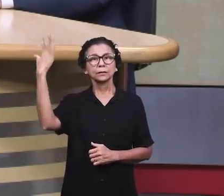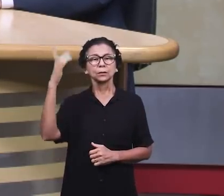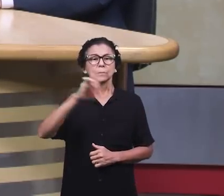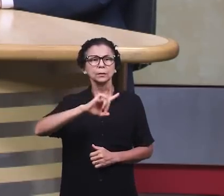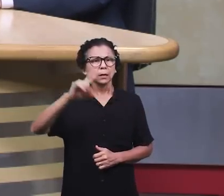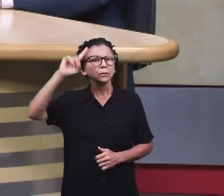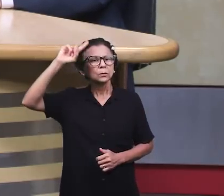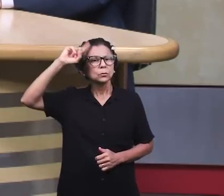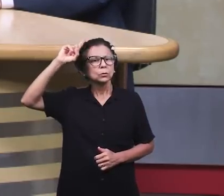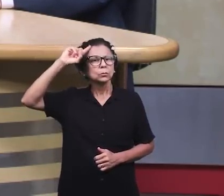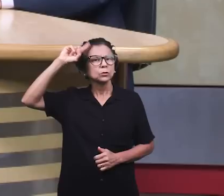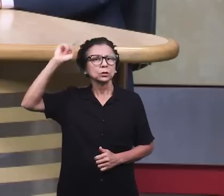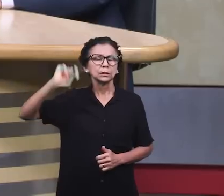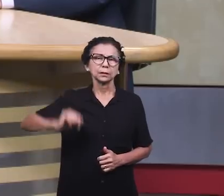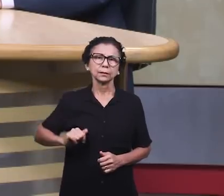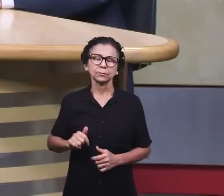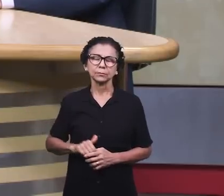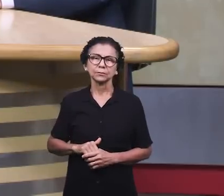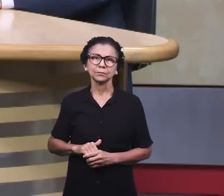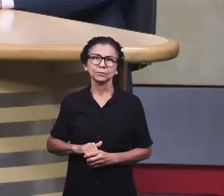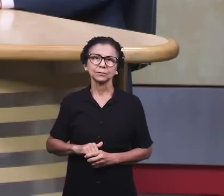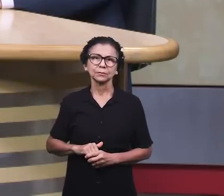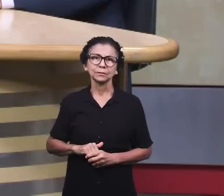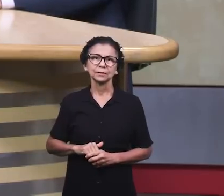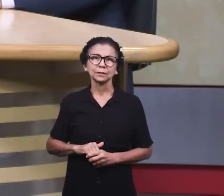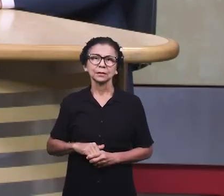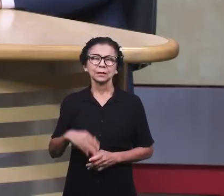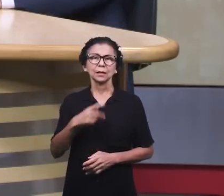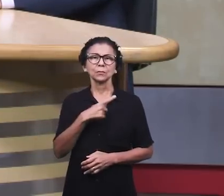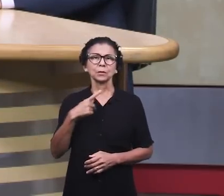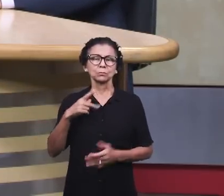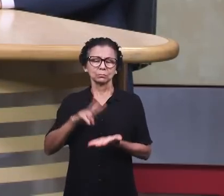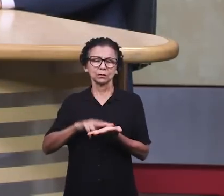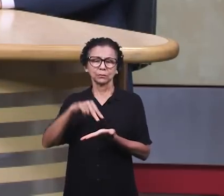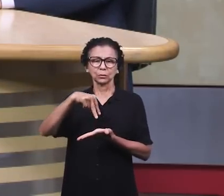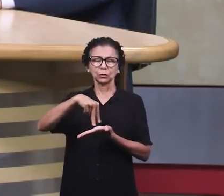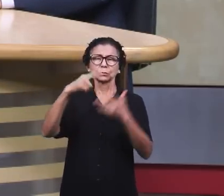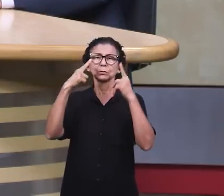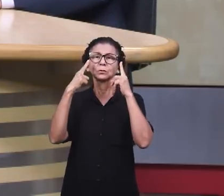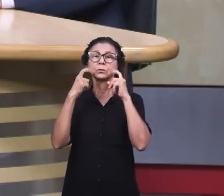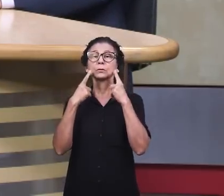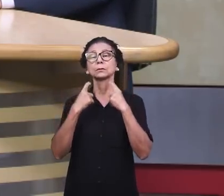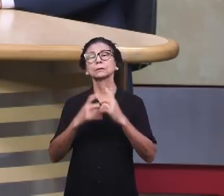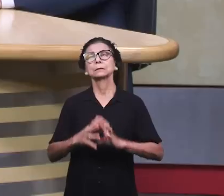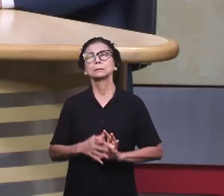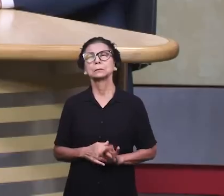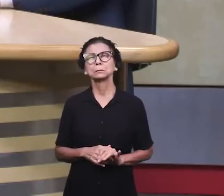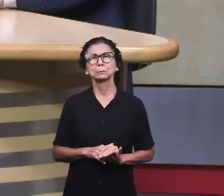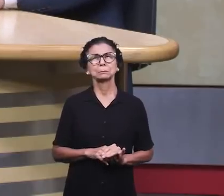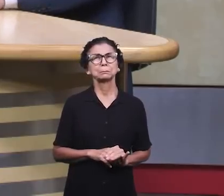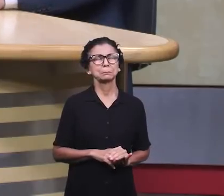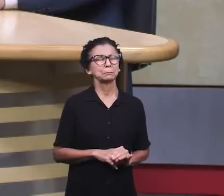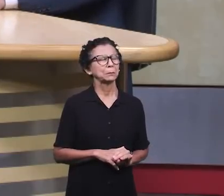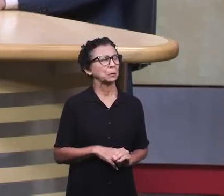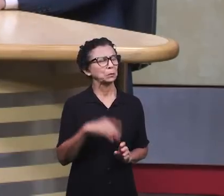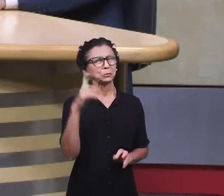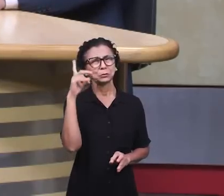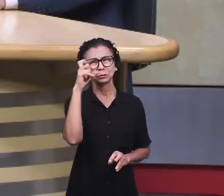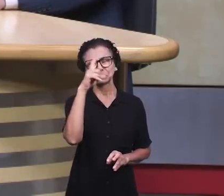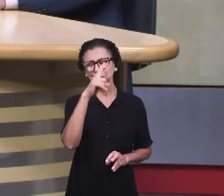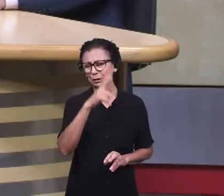Aí um pastor levantou chorando. Eu me lembro como se fosse hoje. Ele levantou e disse assim, eu estou numa